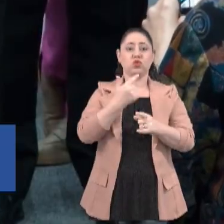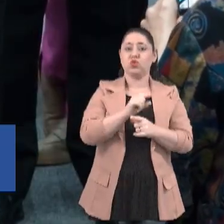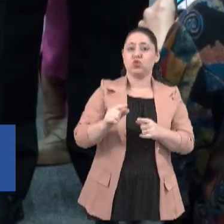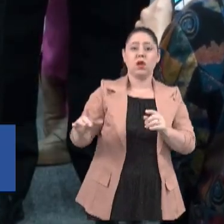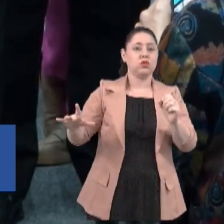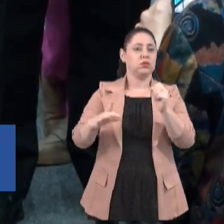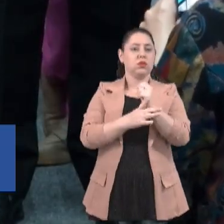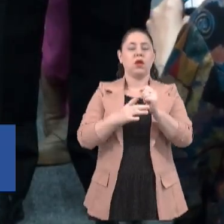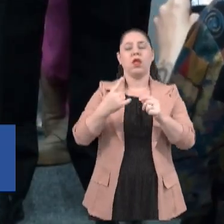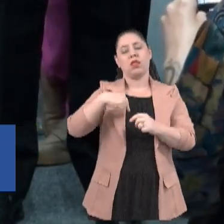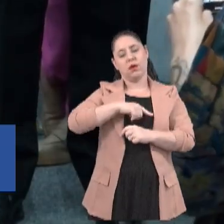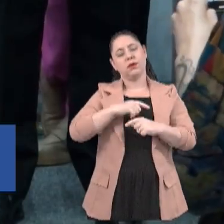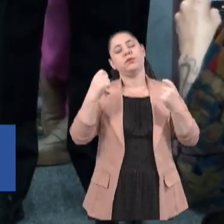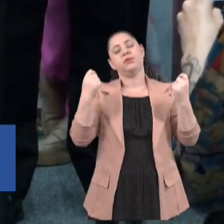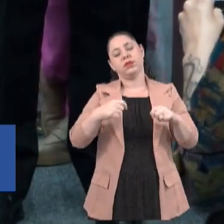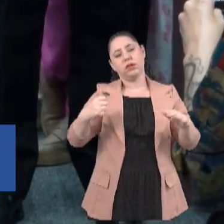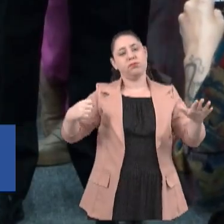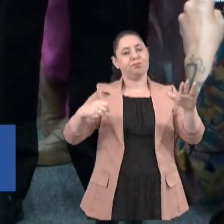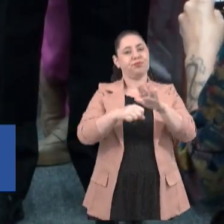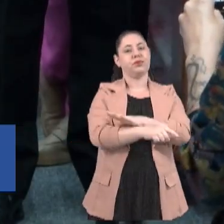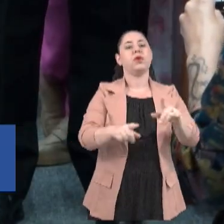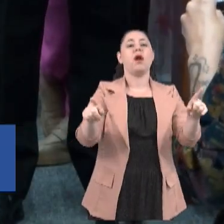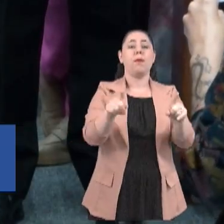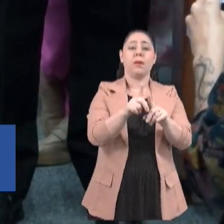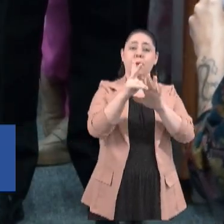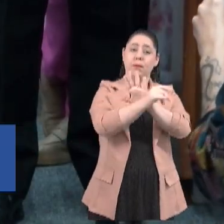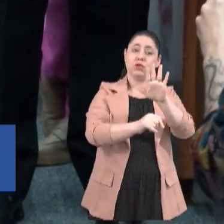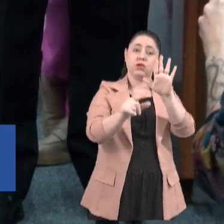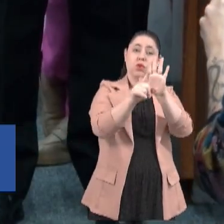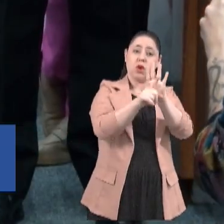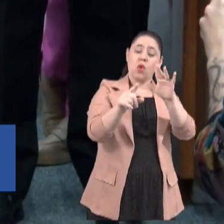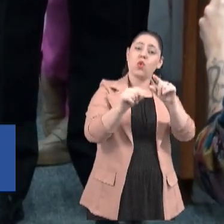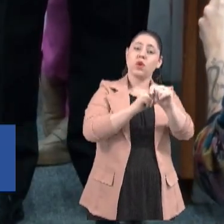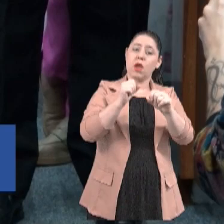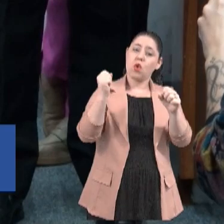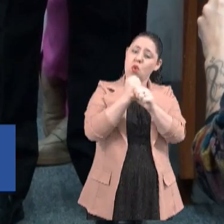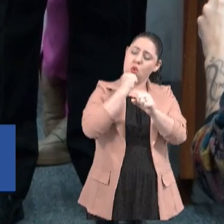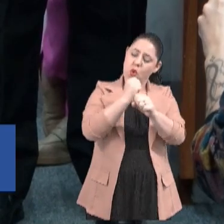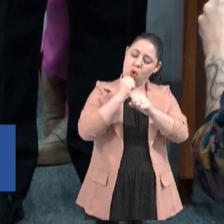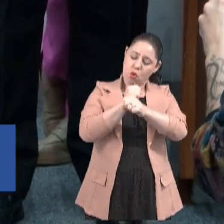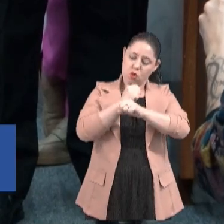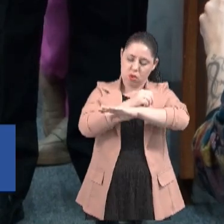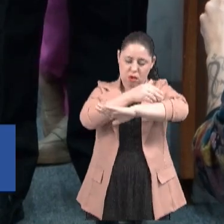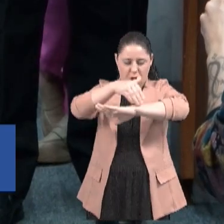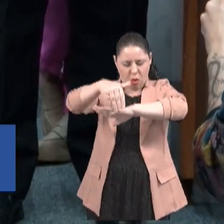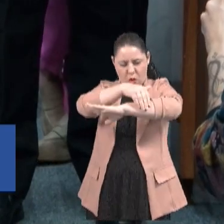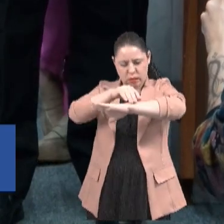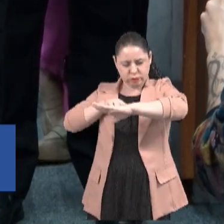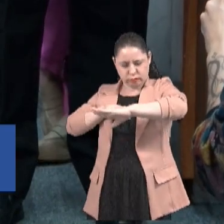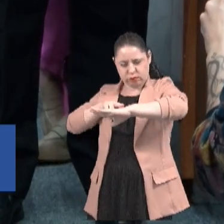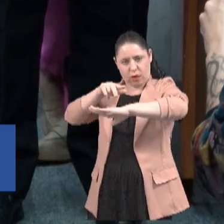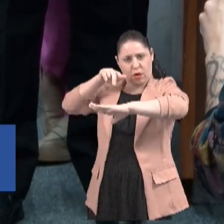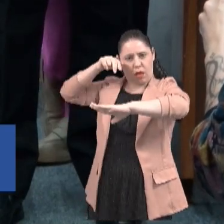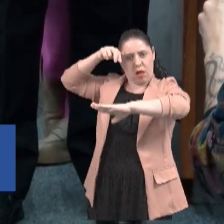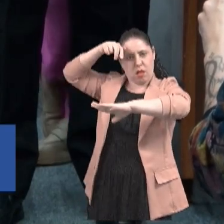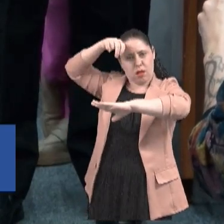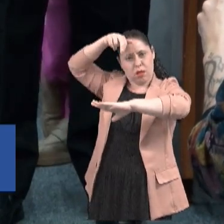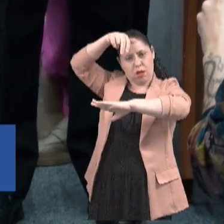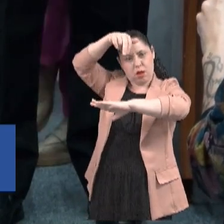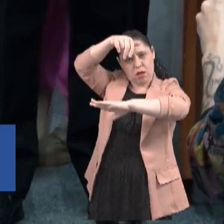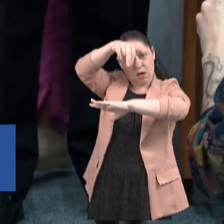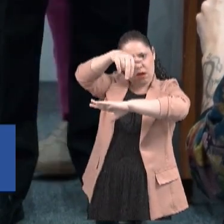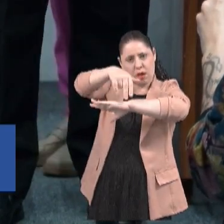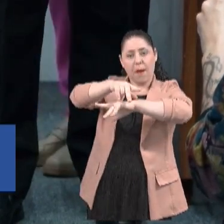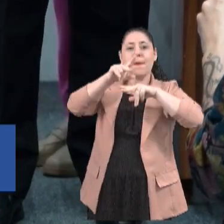uma segurança. Então, acho que a gente precisa incluir nesses projetos também a construção de passarelas. Eu estou falando das crianças, mas passarelas